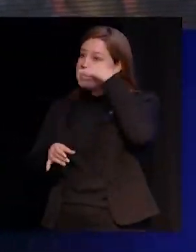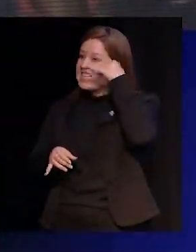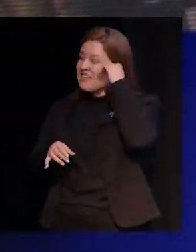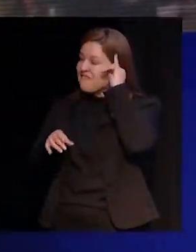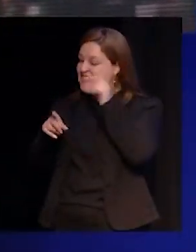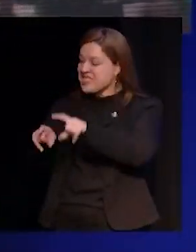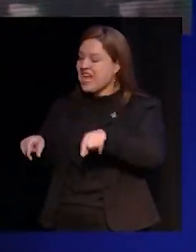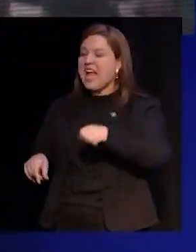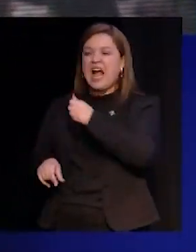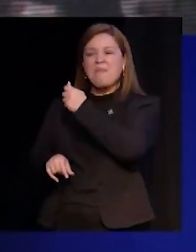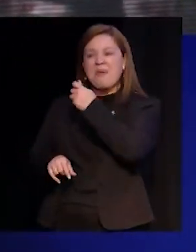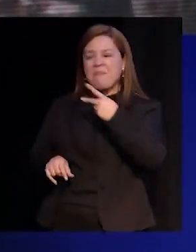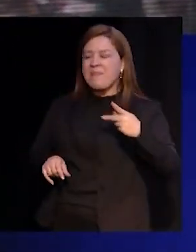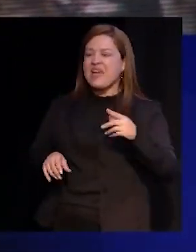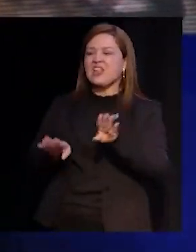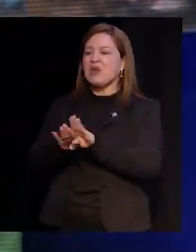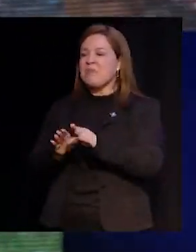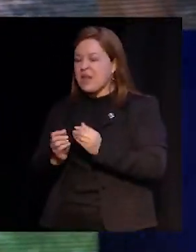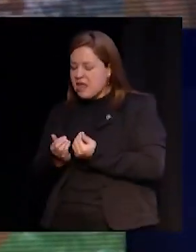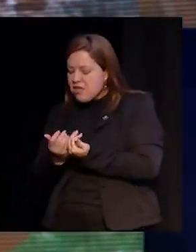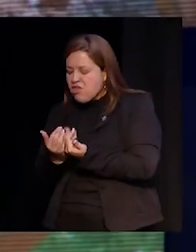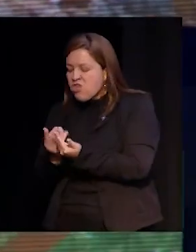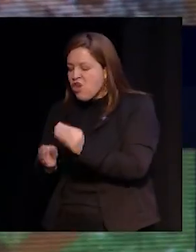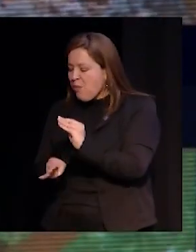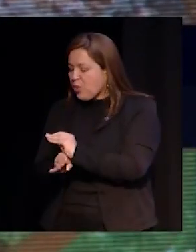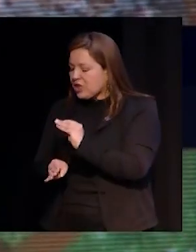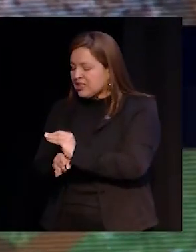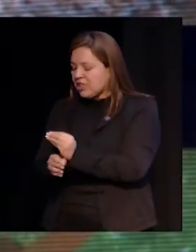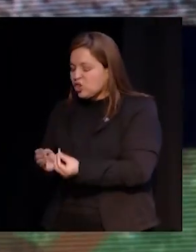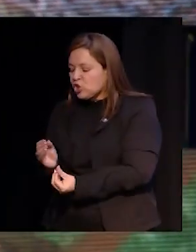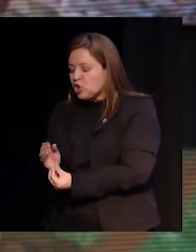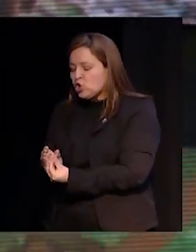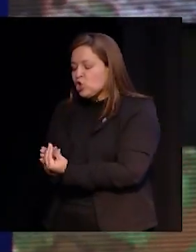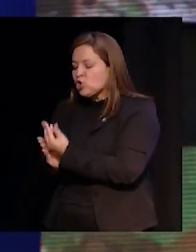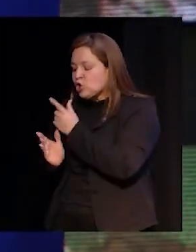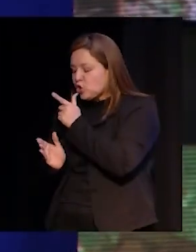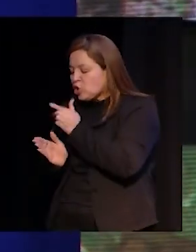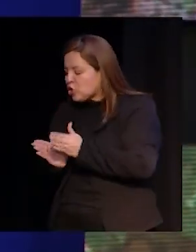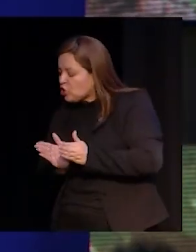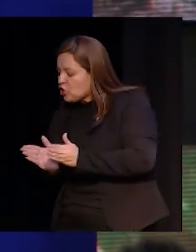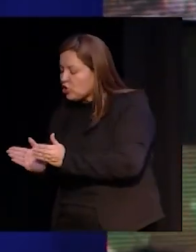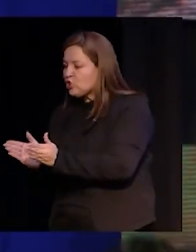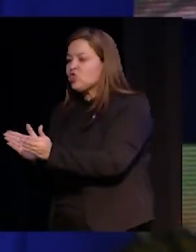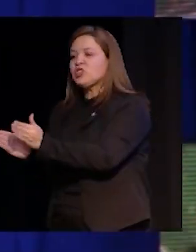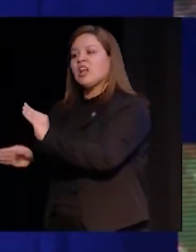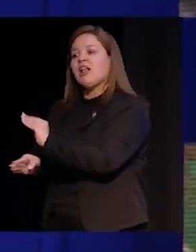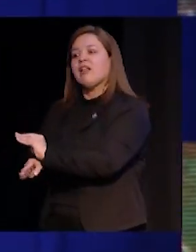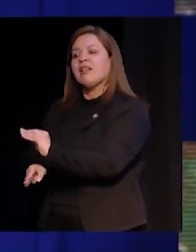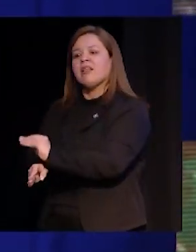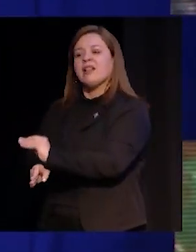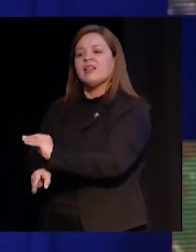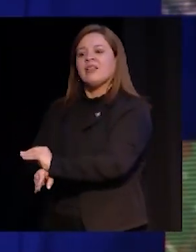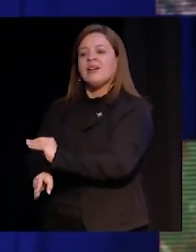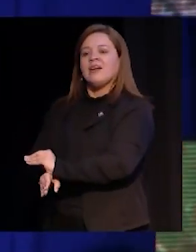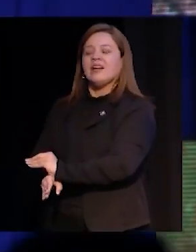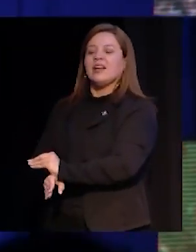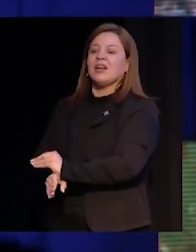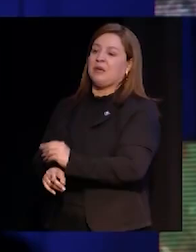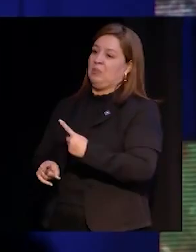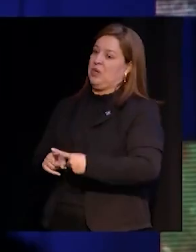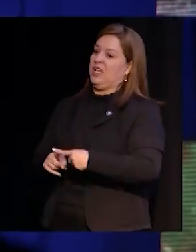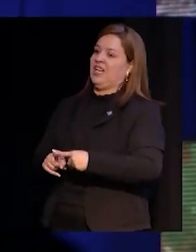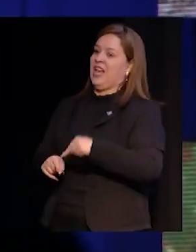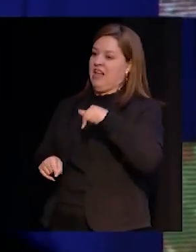chamadas APPs, ou matas ciliares, ou proteção de nascentes que o produtor brasileiro está